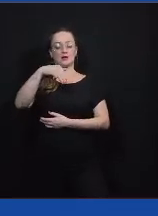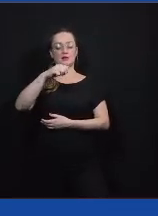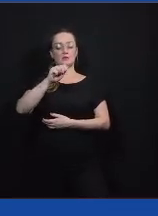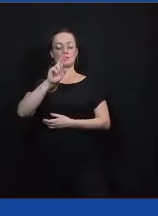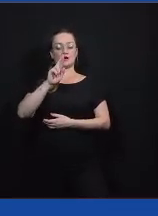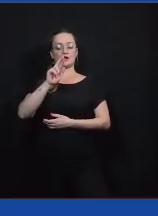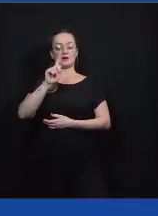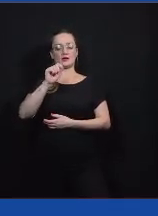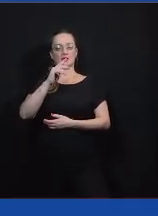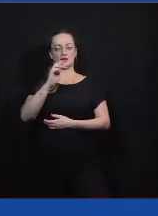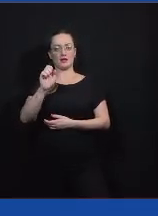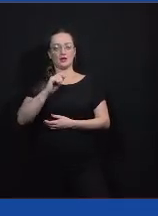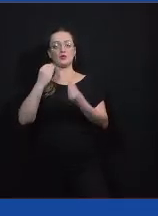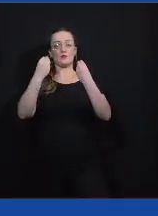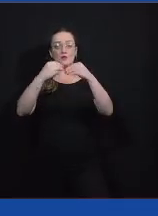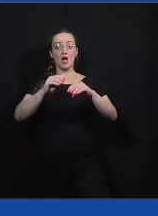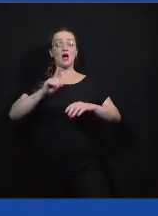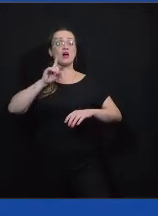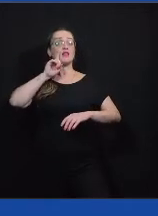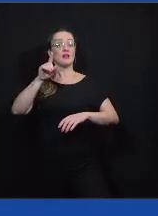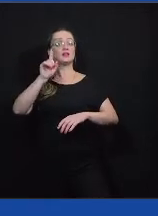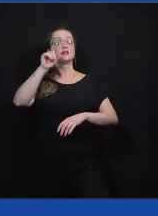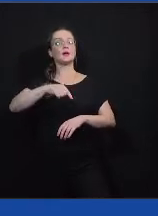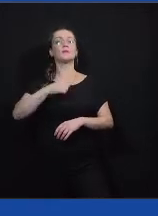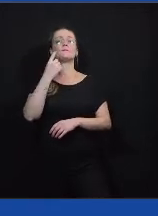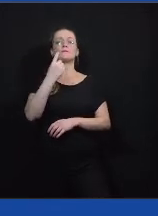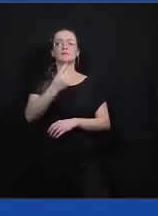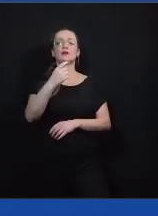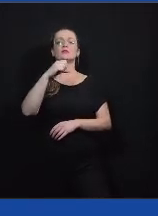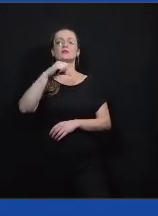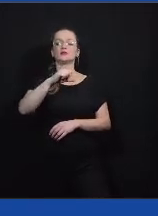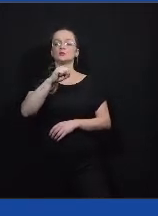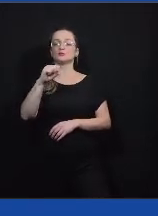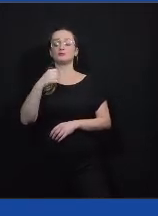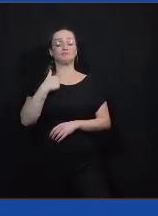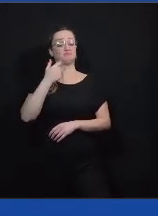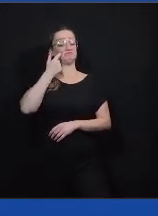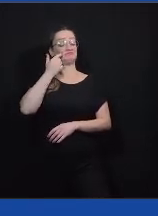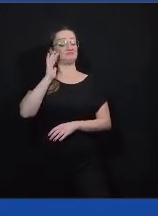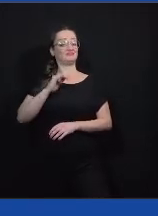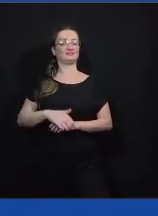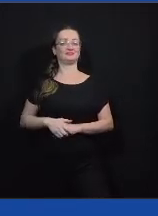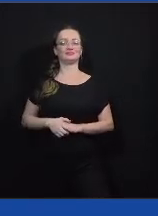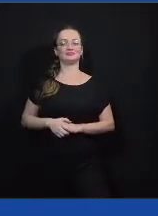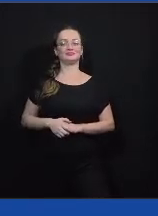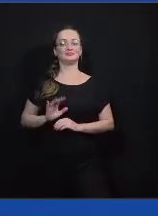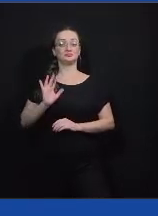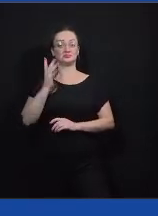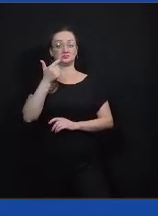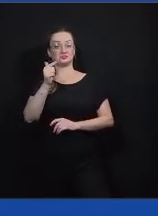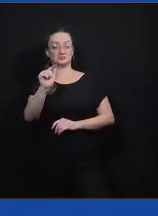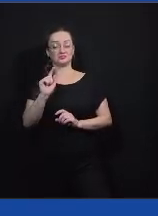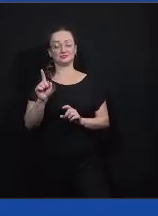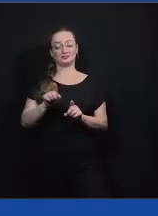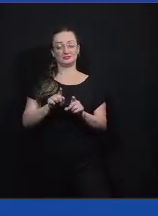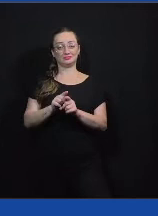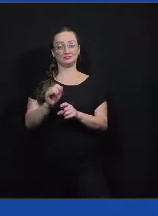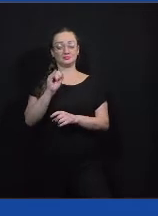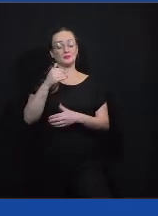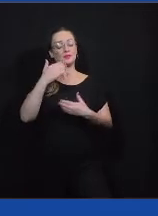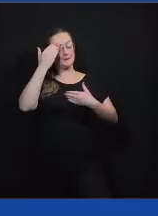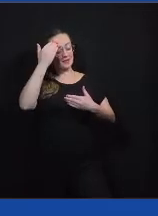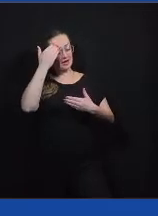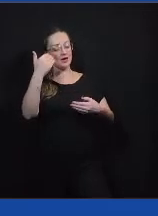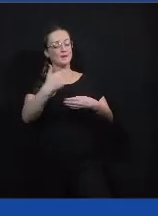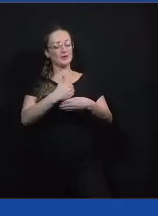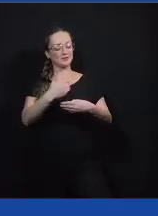chat inclusive deu a data da constituição que admiro aprender atendeu oito Vamos ver outro acontecimento Aí obrigado pela